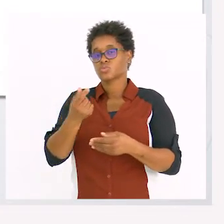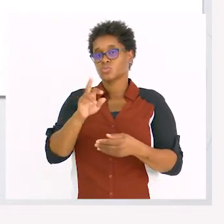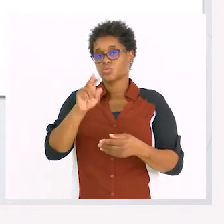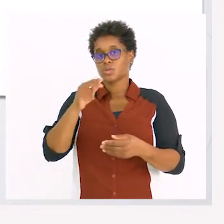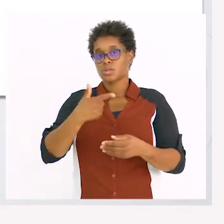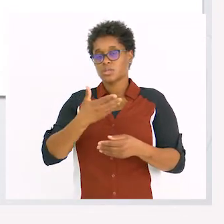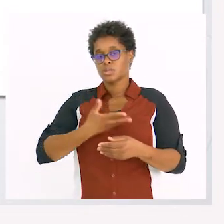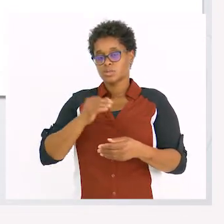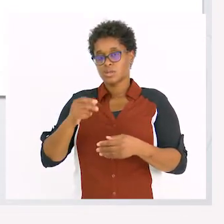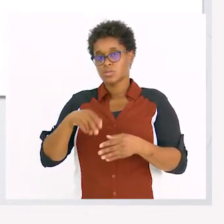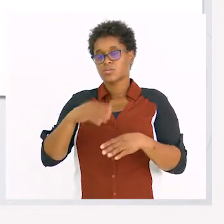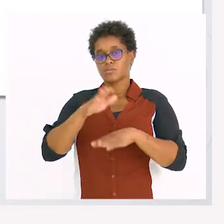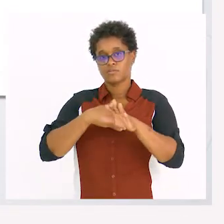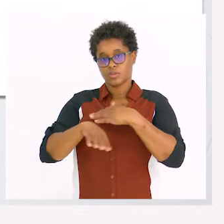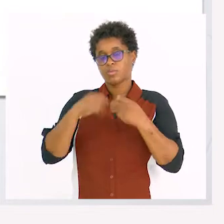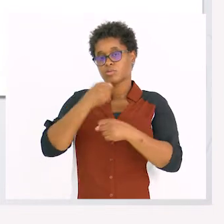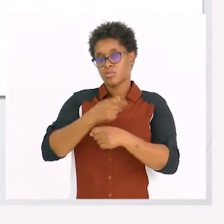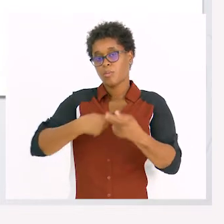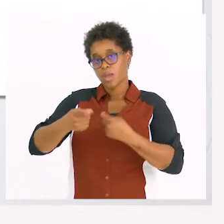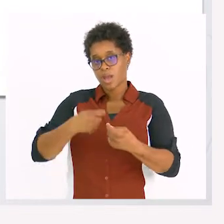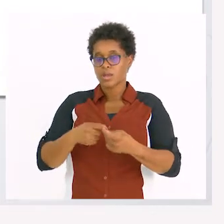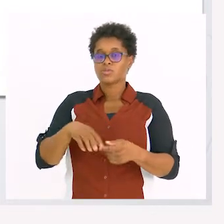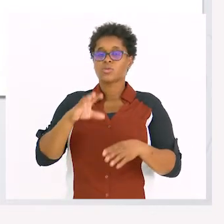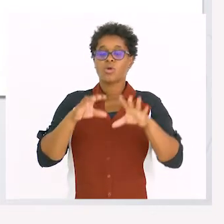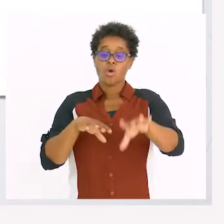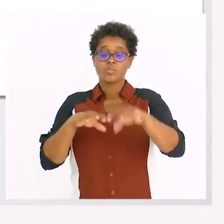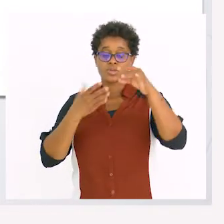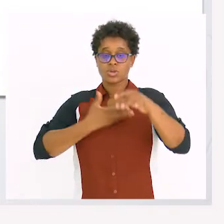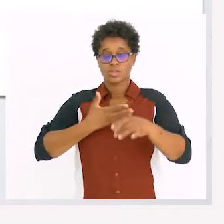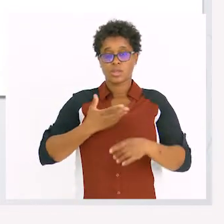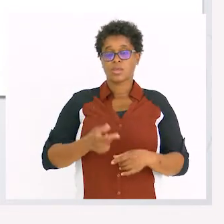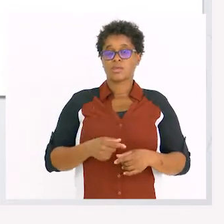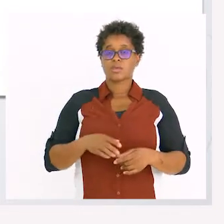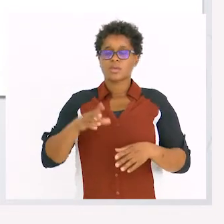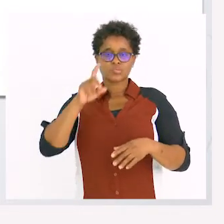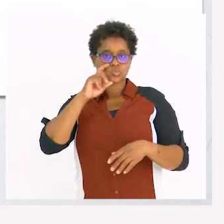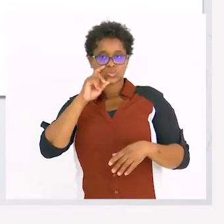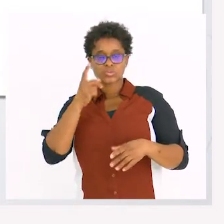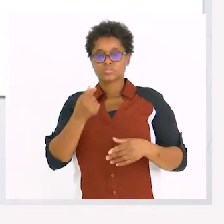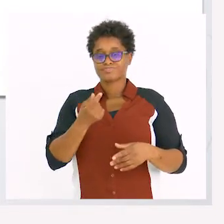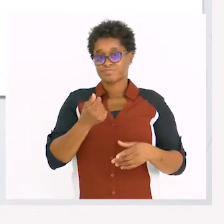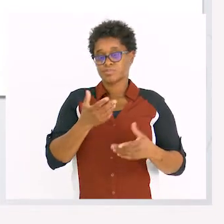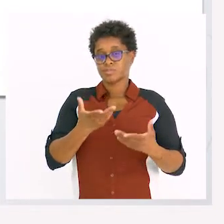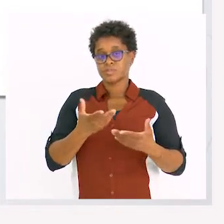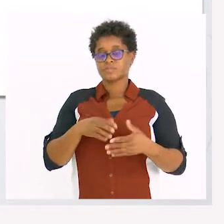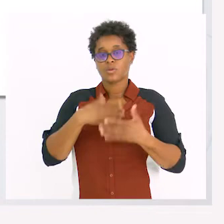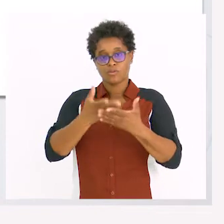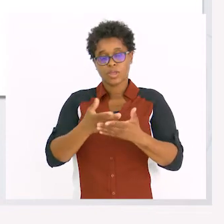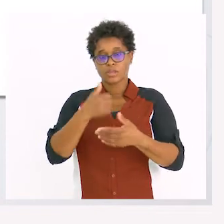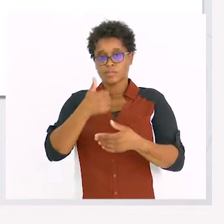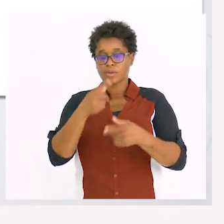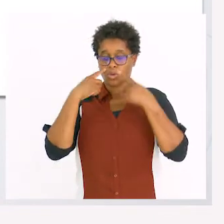rendimento operado pelo mercado. A opção D, assegurar a oferta de bens públicos à